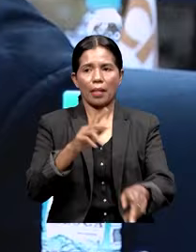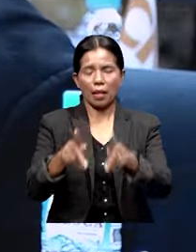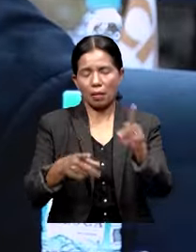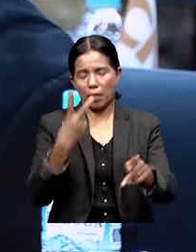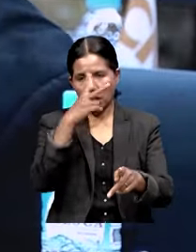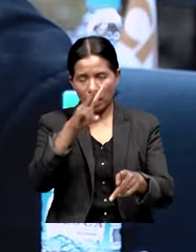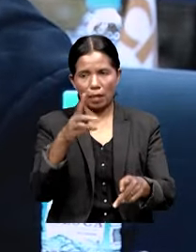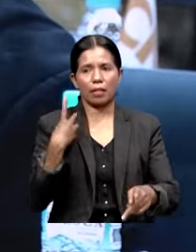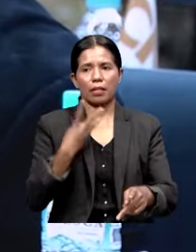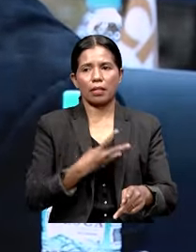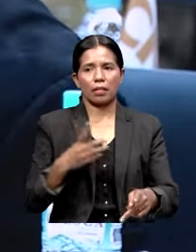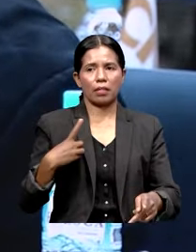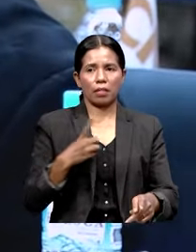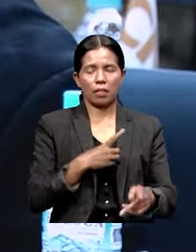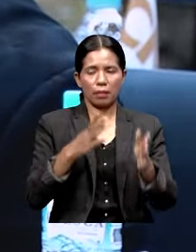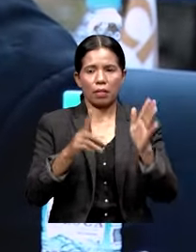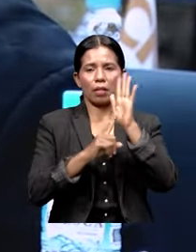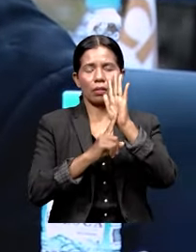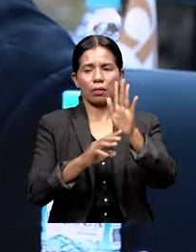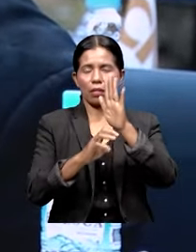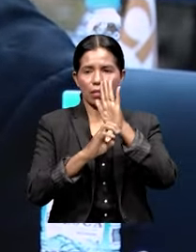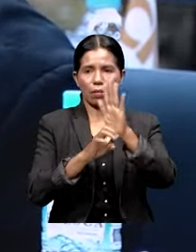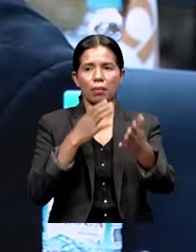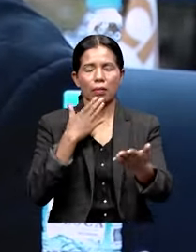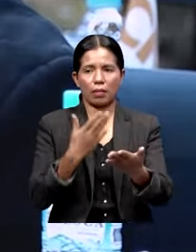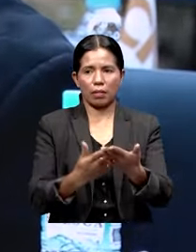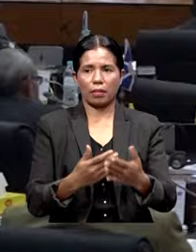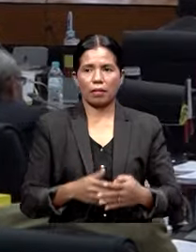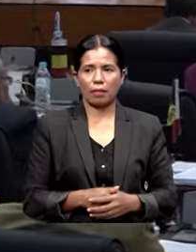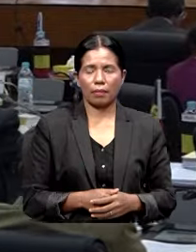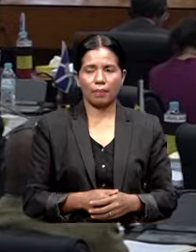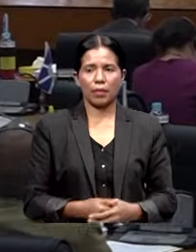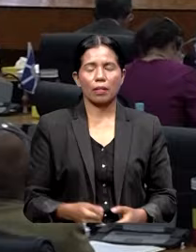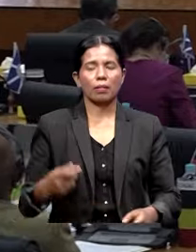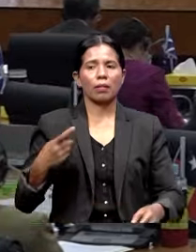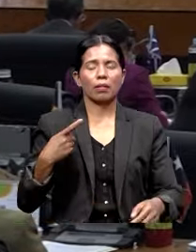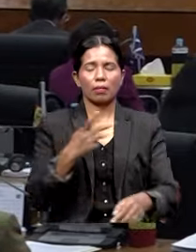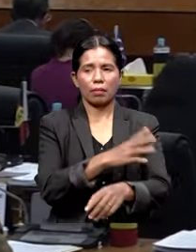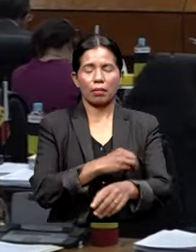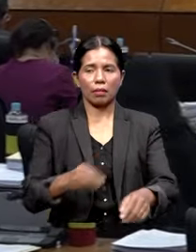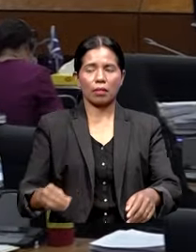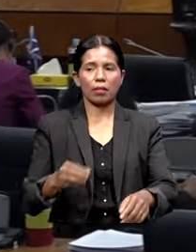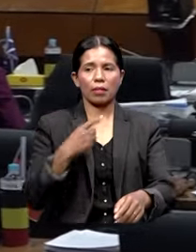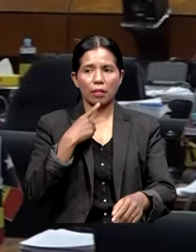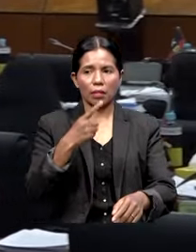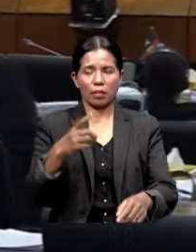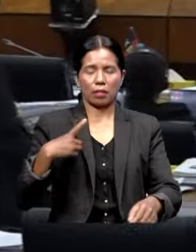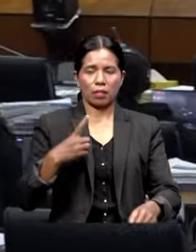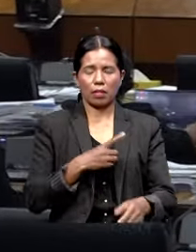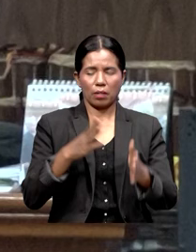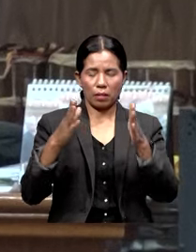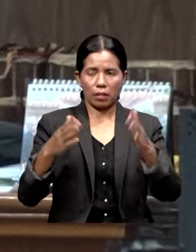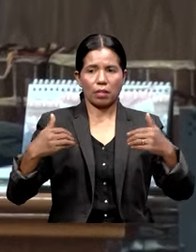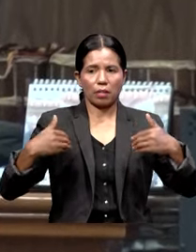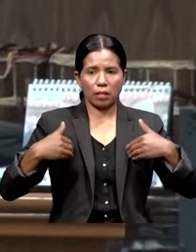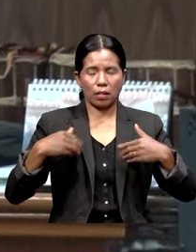nem deputado, a tudo exemplo lhe e tu amba. De regimento parlamento nacional ponto de ordem cada deputado ia